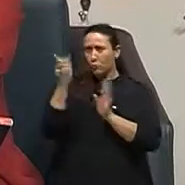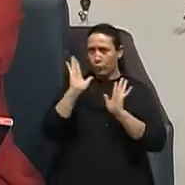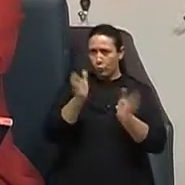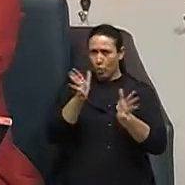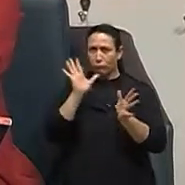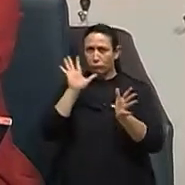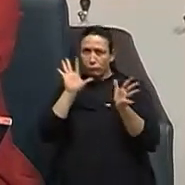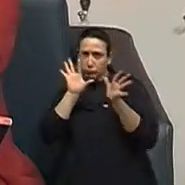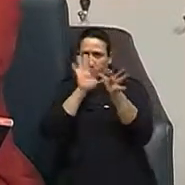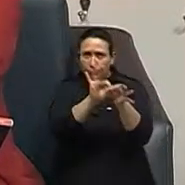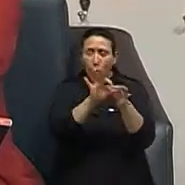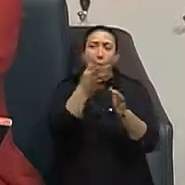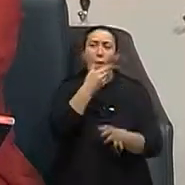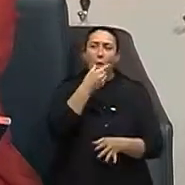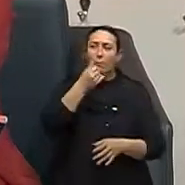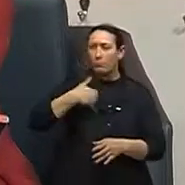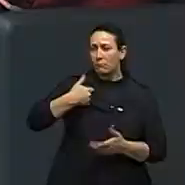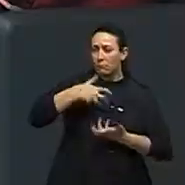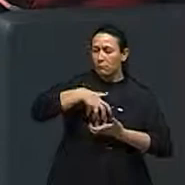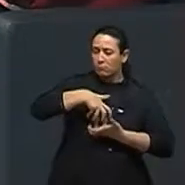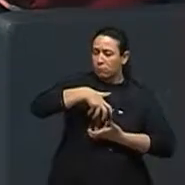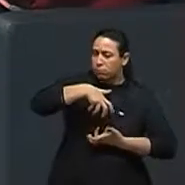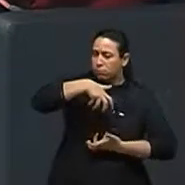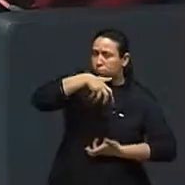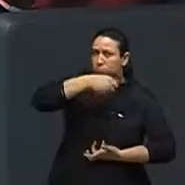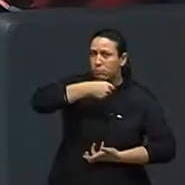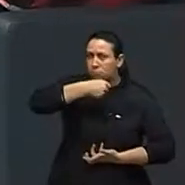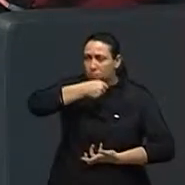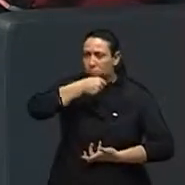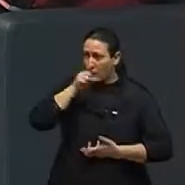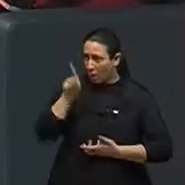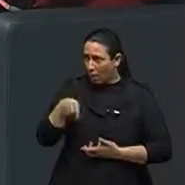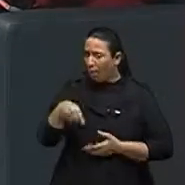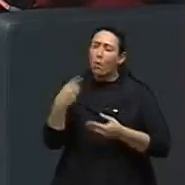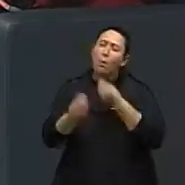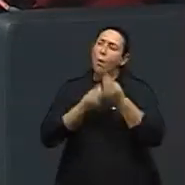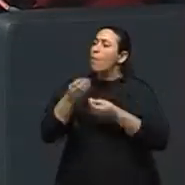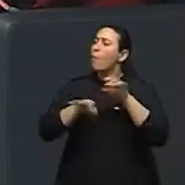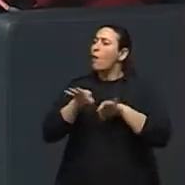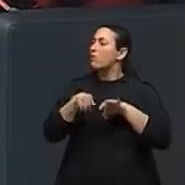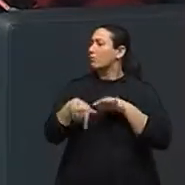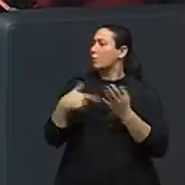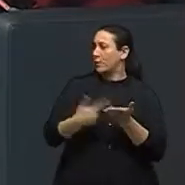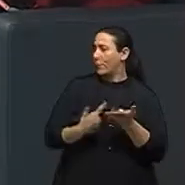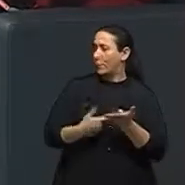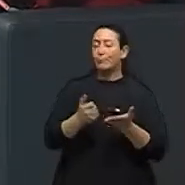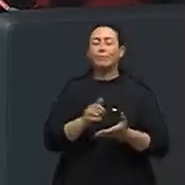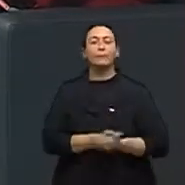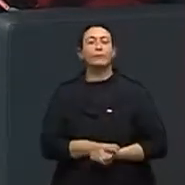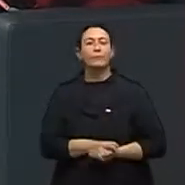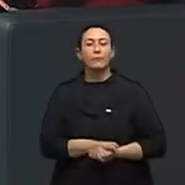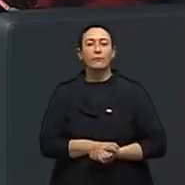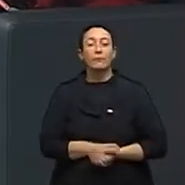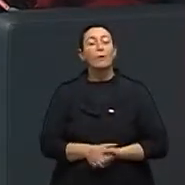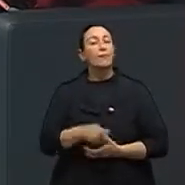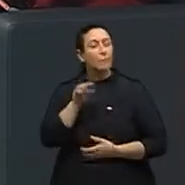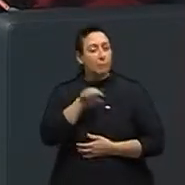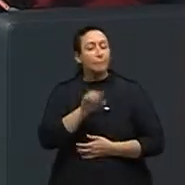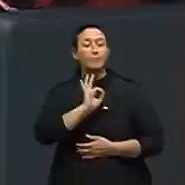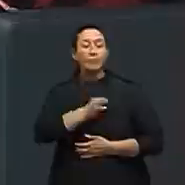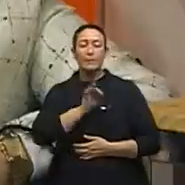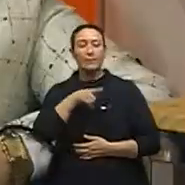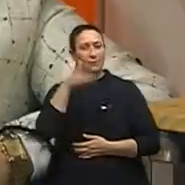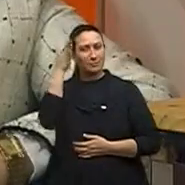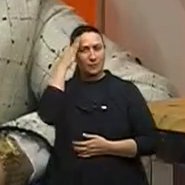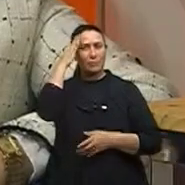envelhecimento masculino vamos falar um pouquinho de como é que foi organizado esse livro perfeito Tu sabes Isabel que muito